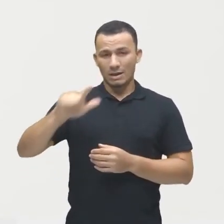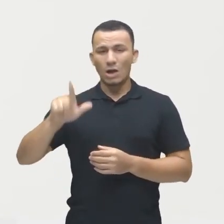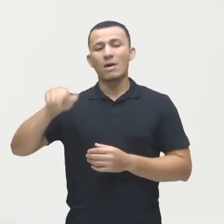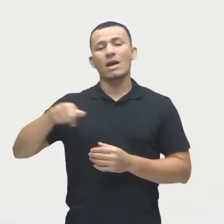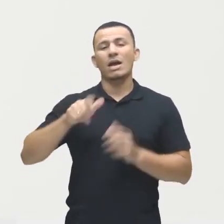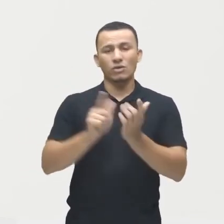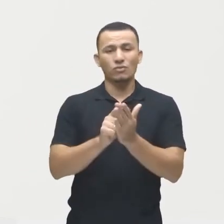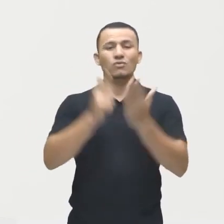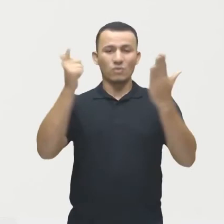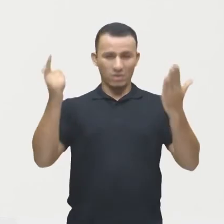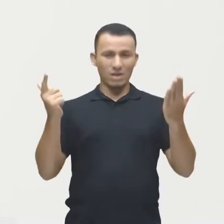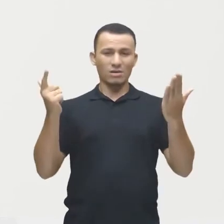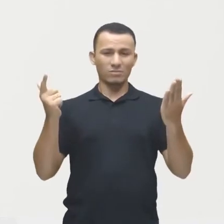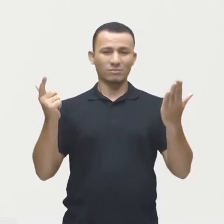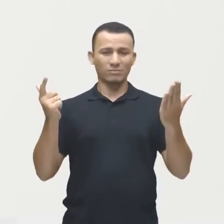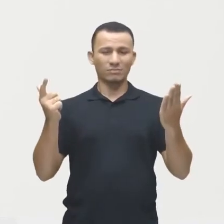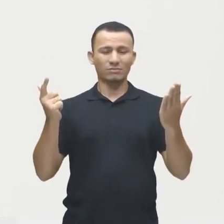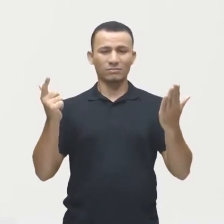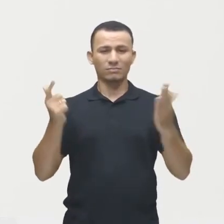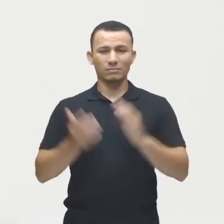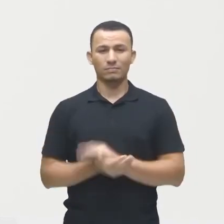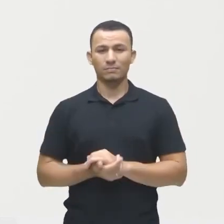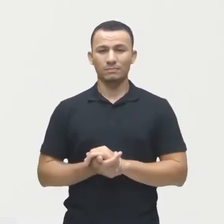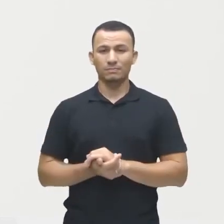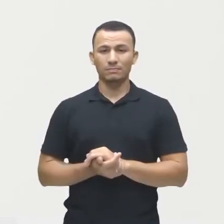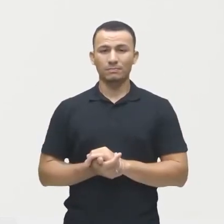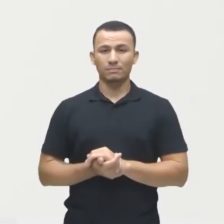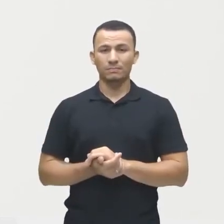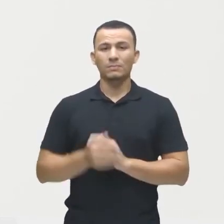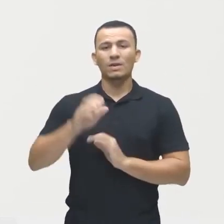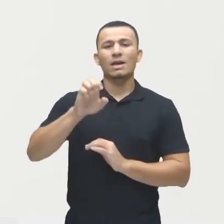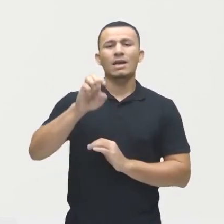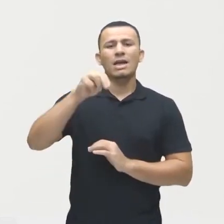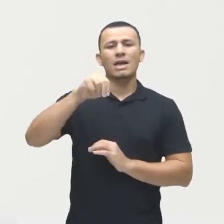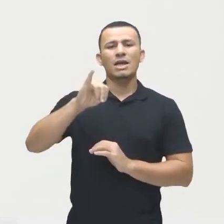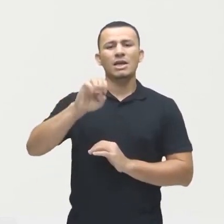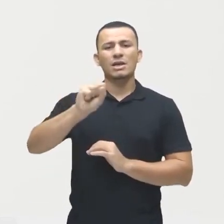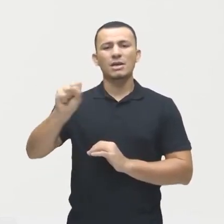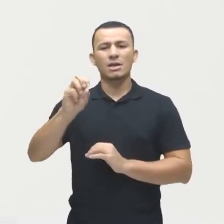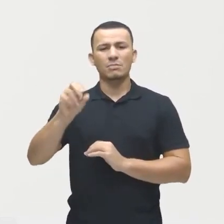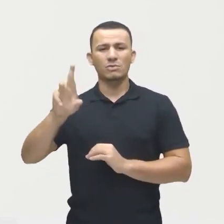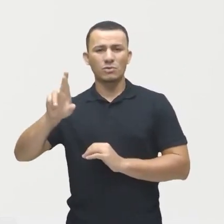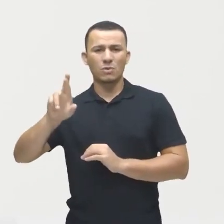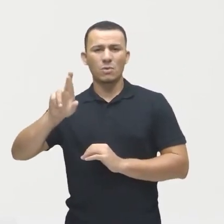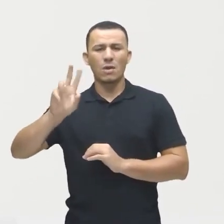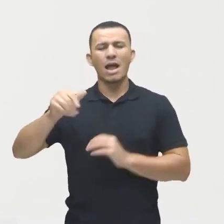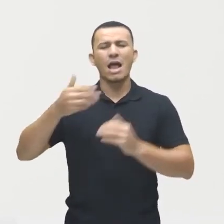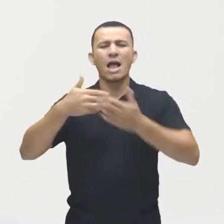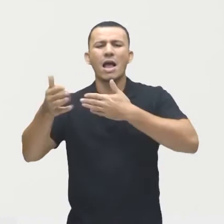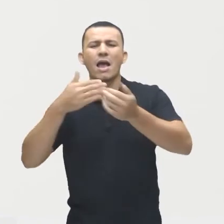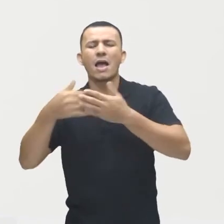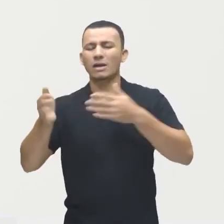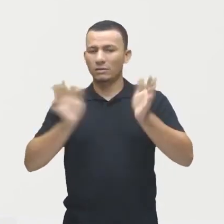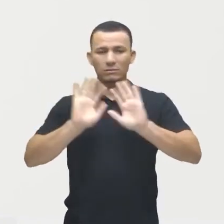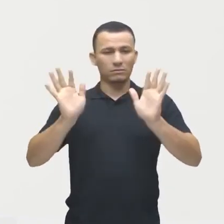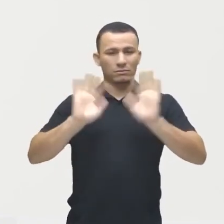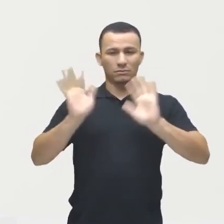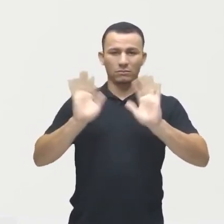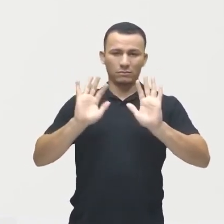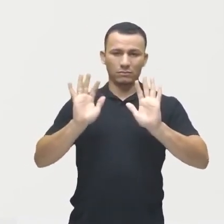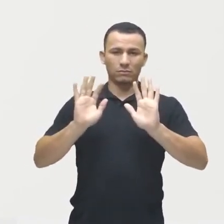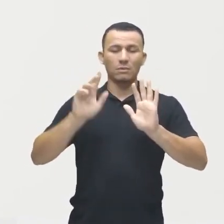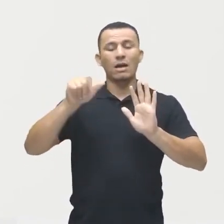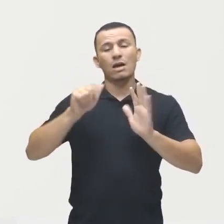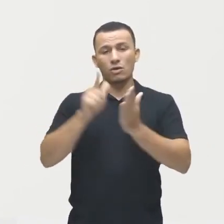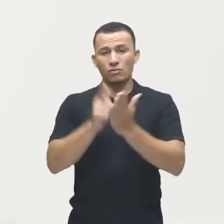impresso. Quando eu volto aqui, o emissor, ele não é somente qualquer jornal, ele é o jornal com esse nome aqui,